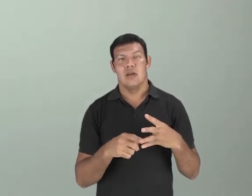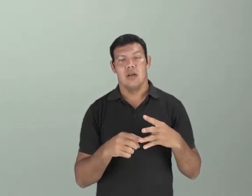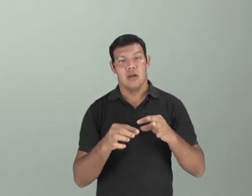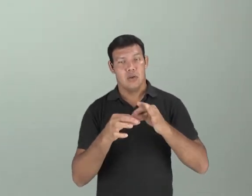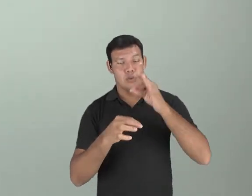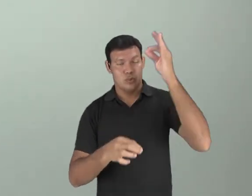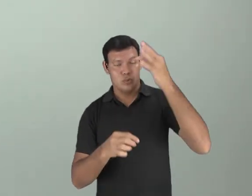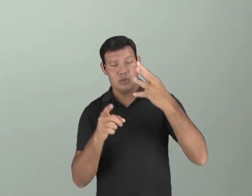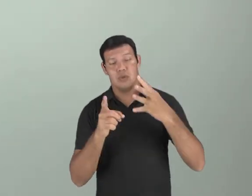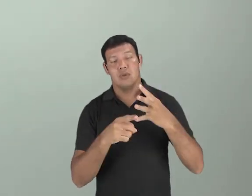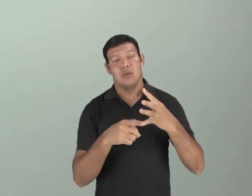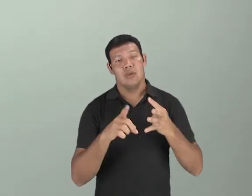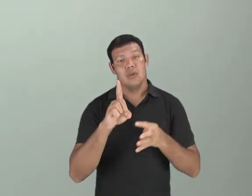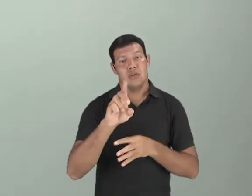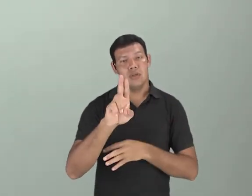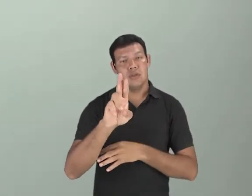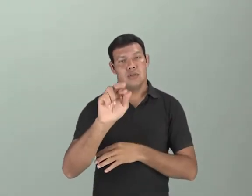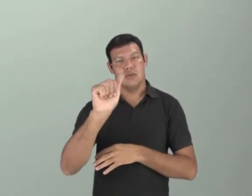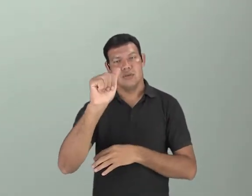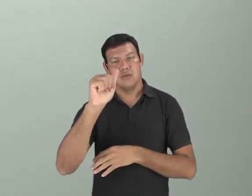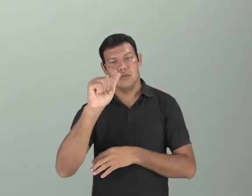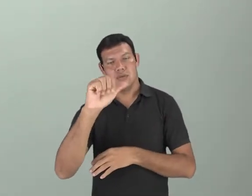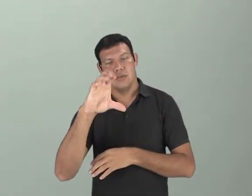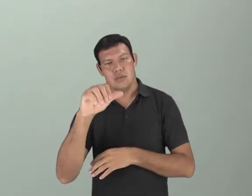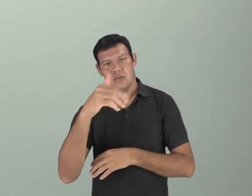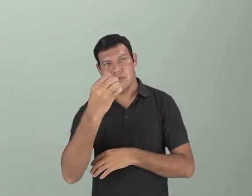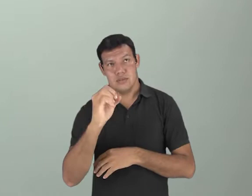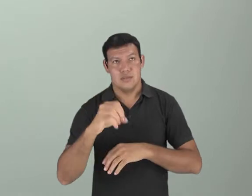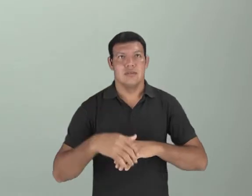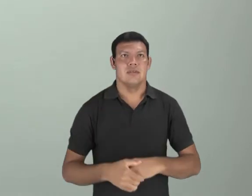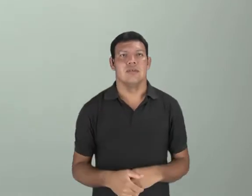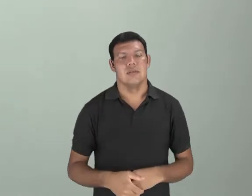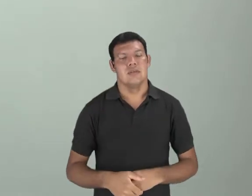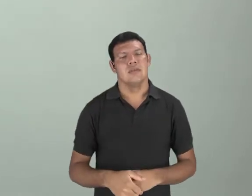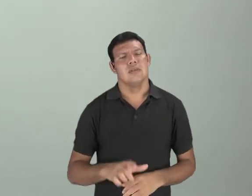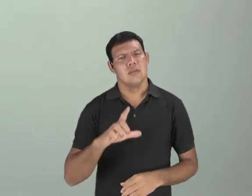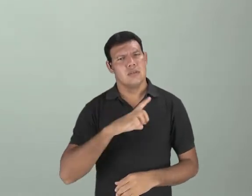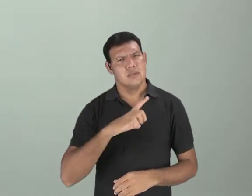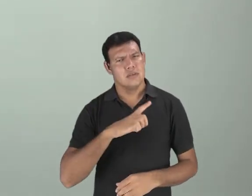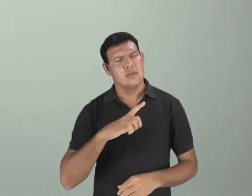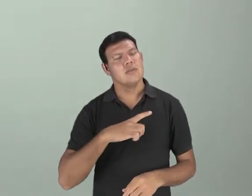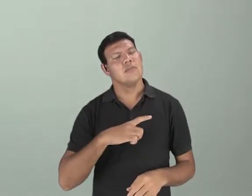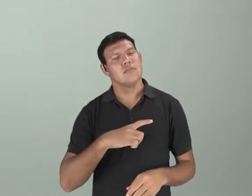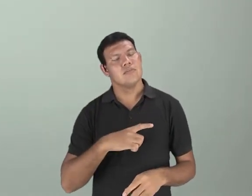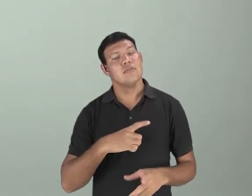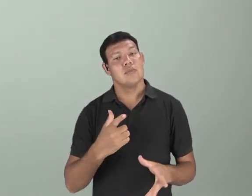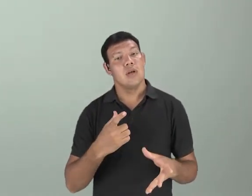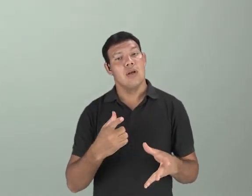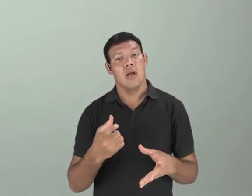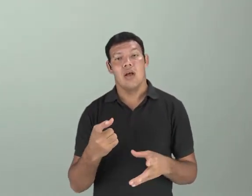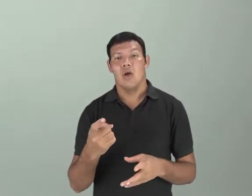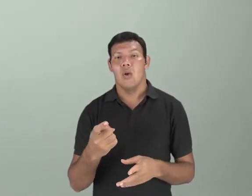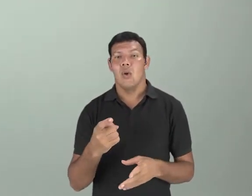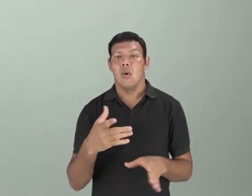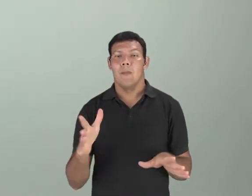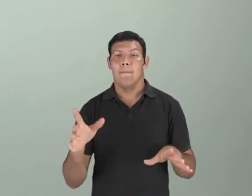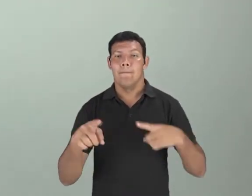ritmo, e vamos relembrar cada um deles. Mas primeiro eu quero que você pense um pouquinho o que é